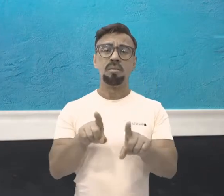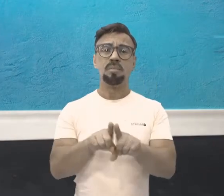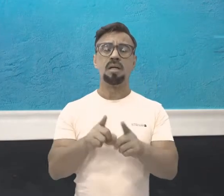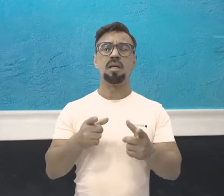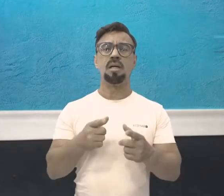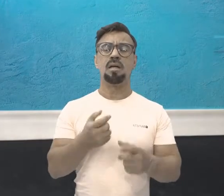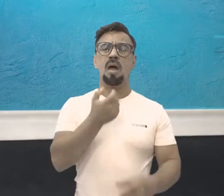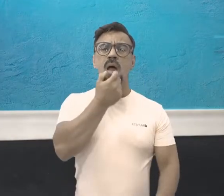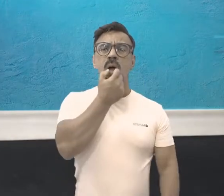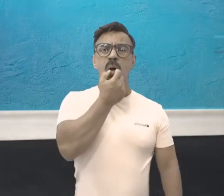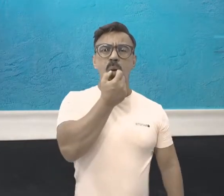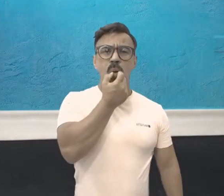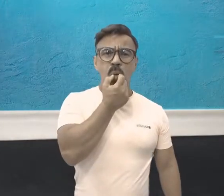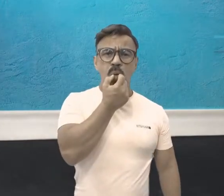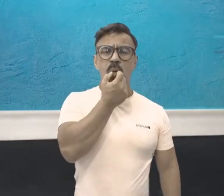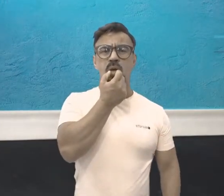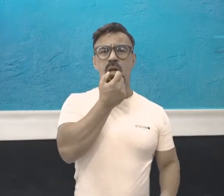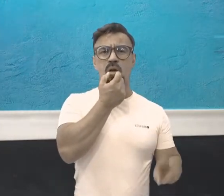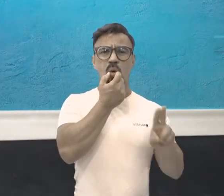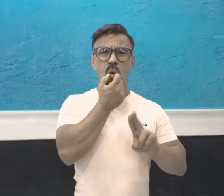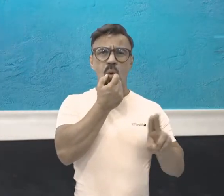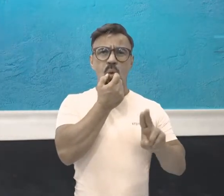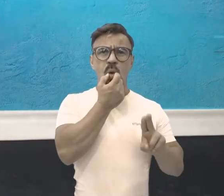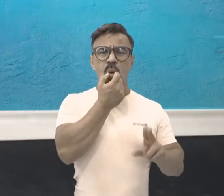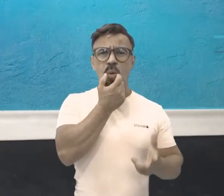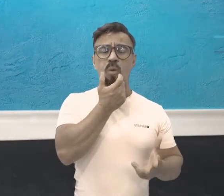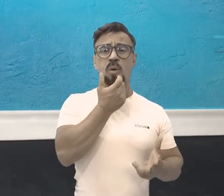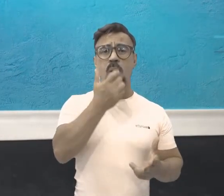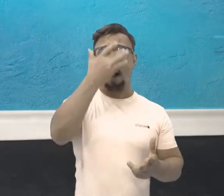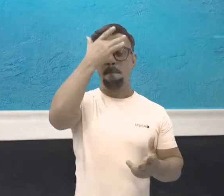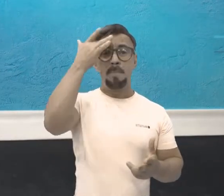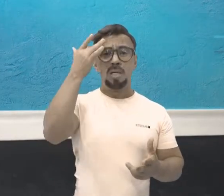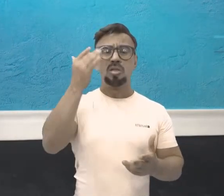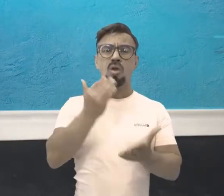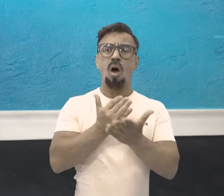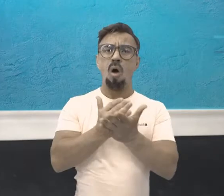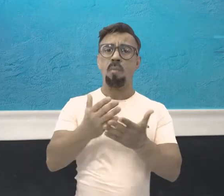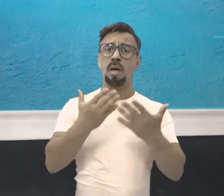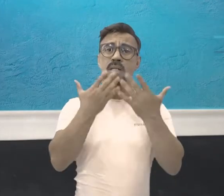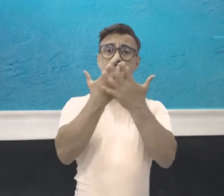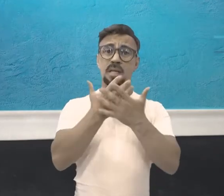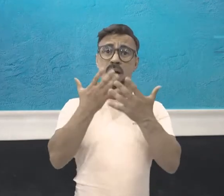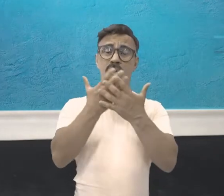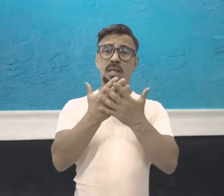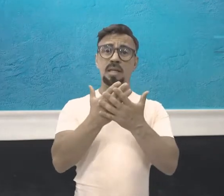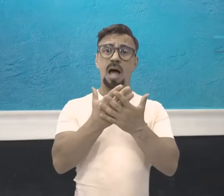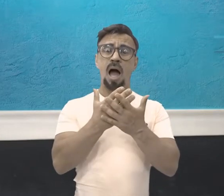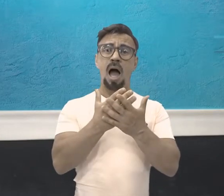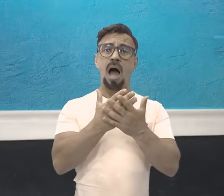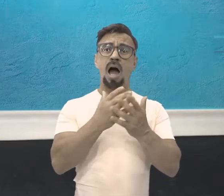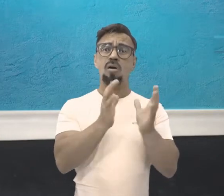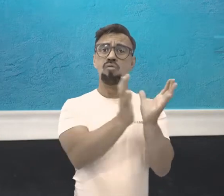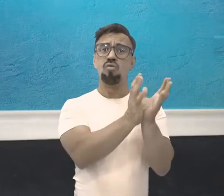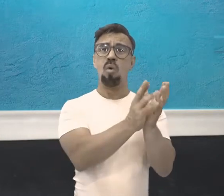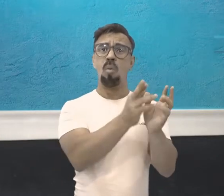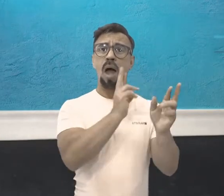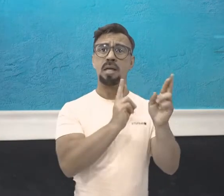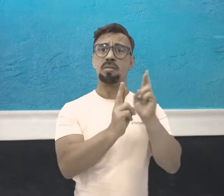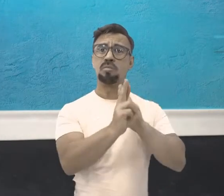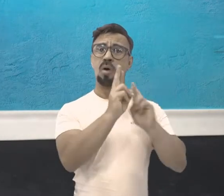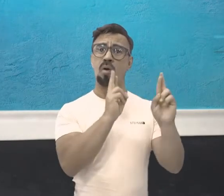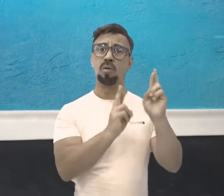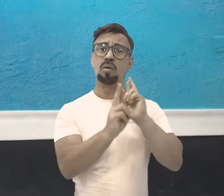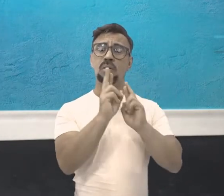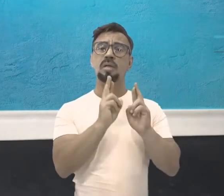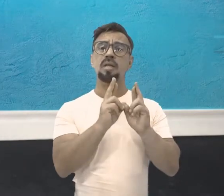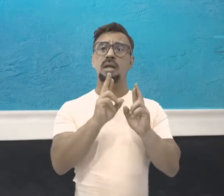uso de apitos. Uma pessoa puxa o canto e os outros respondem, certo?